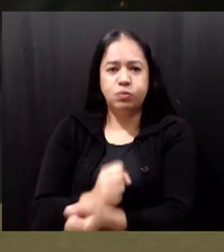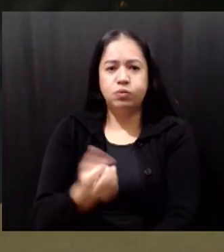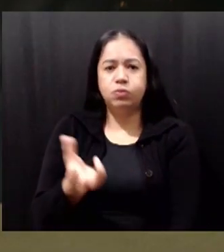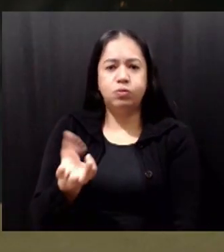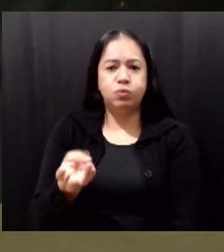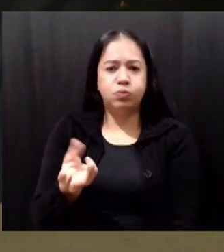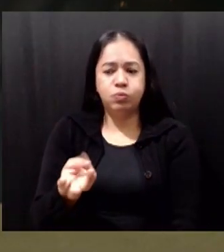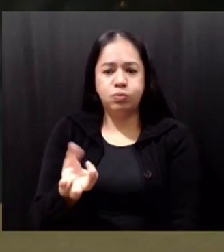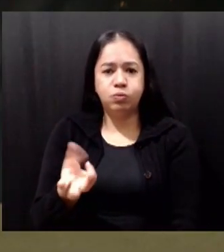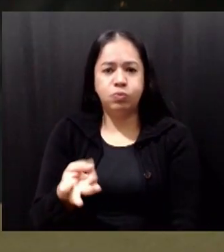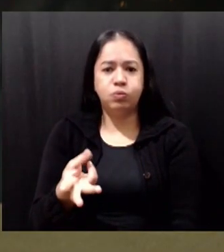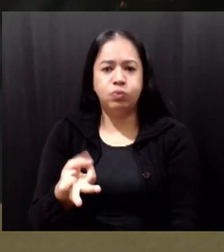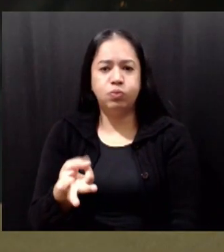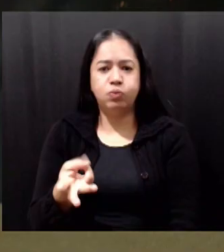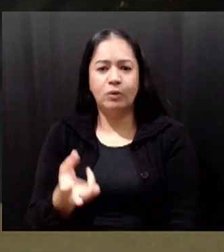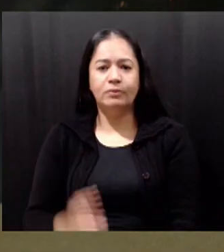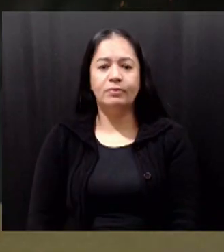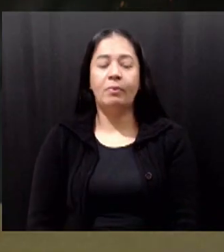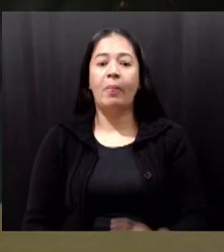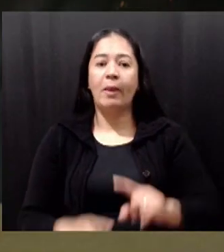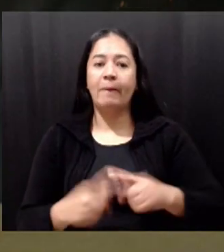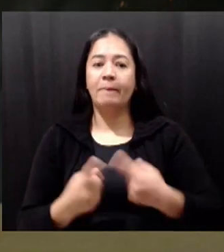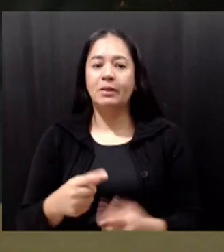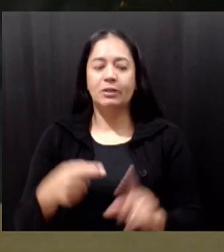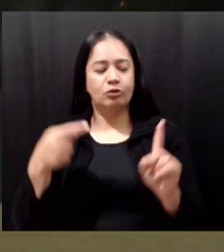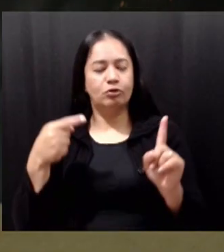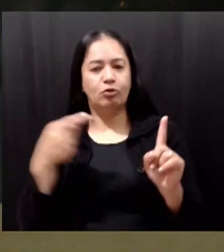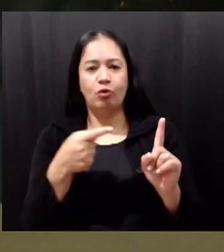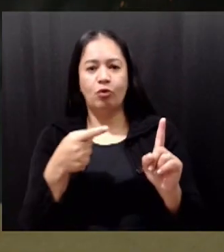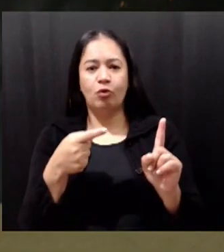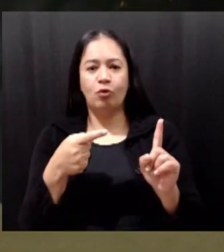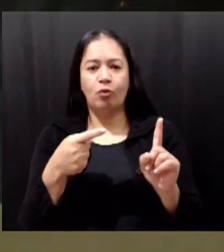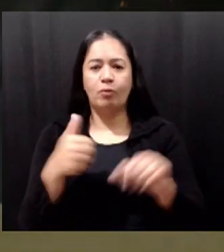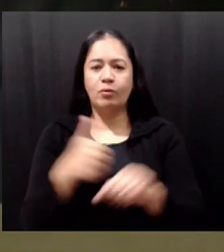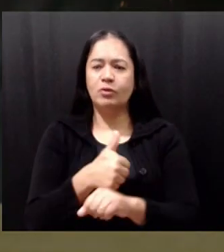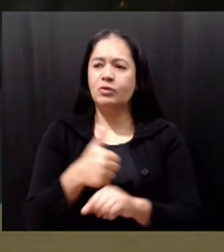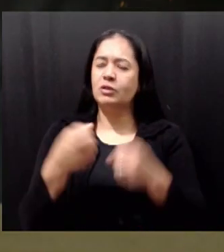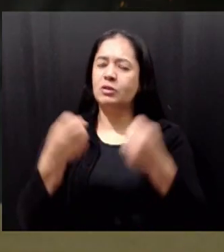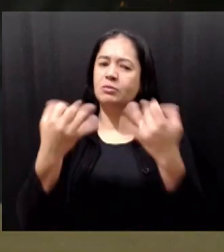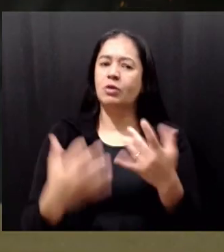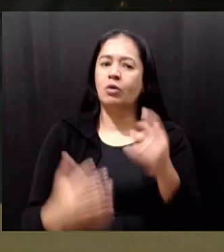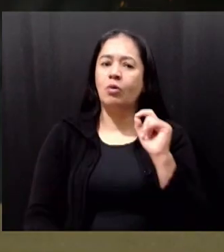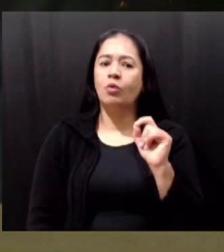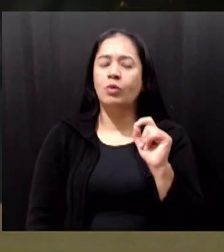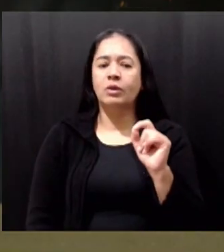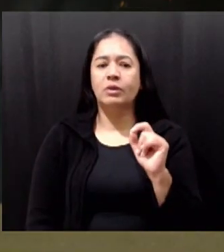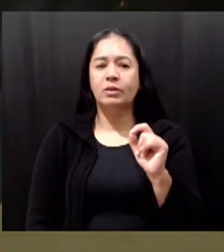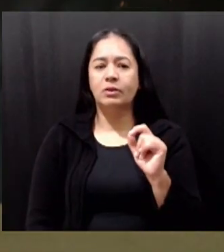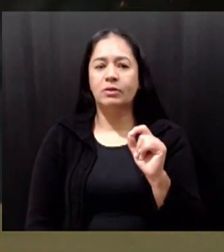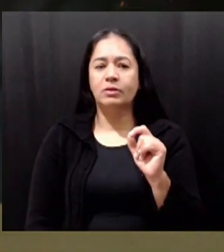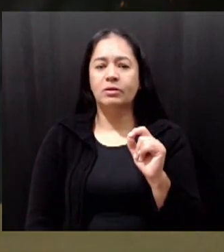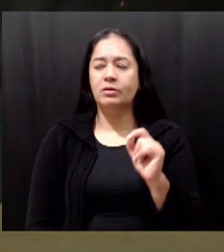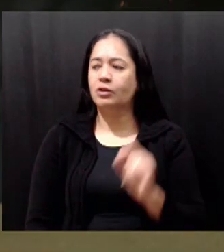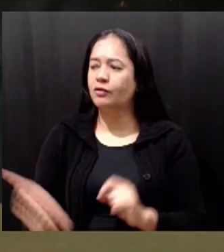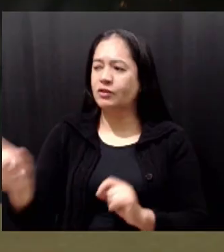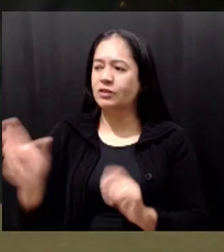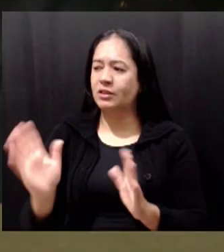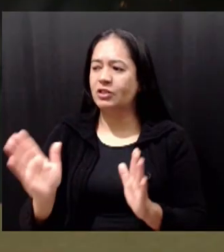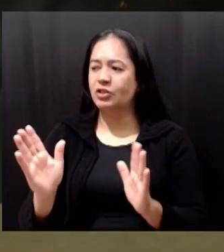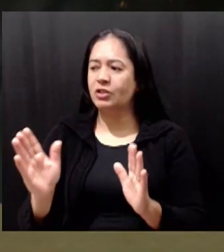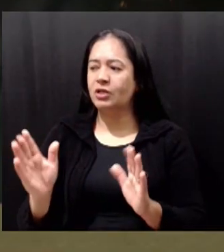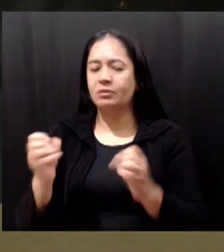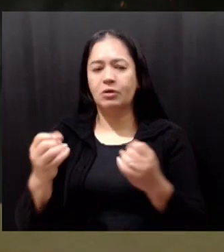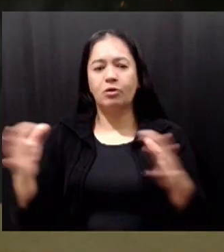aí, o nosso convidado tocou num assunto bem pertinente, bem interessante, que tem conexão com o que vocês acabaram de dizer, que